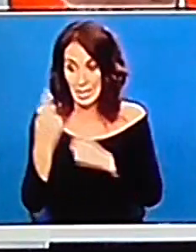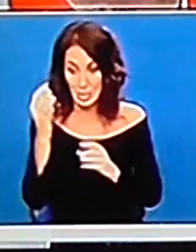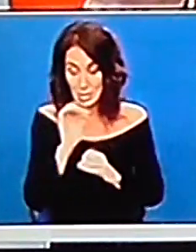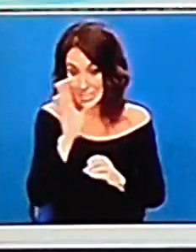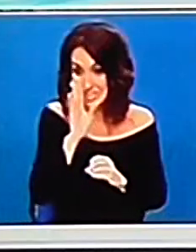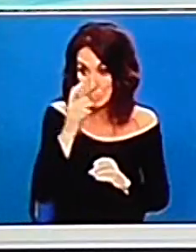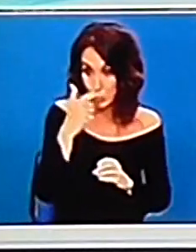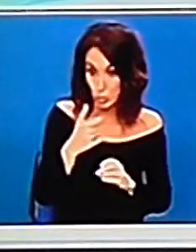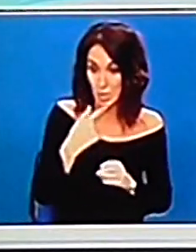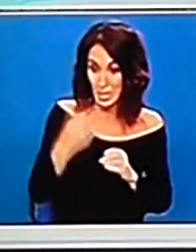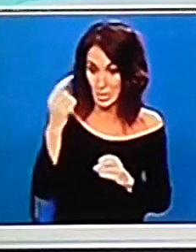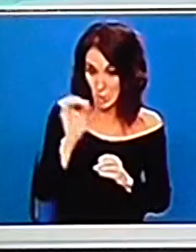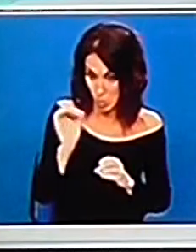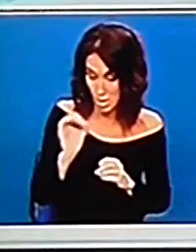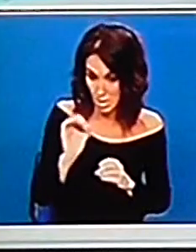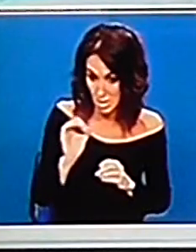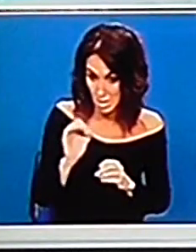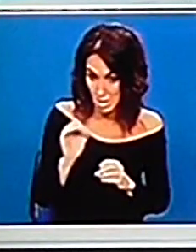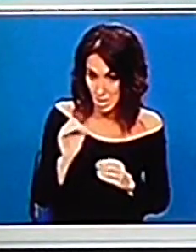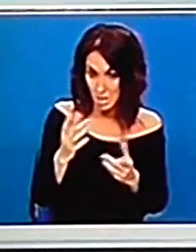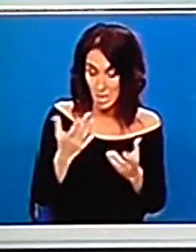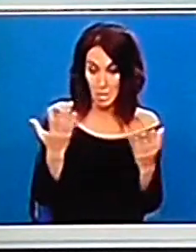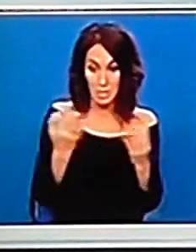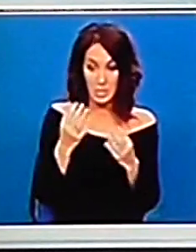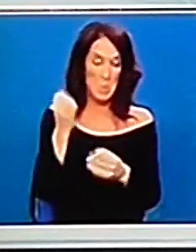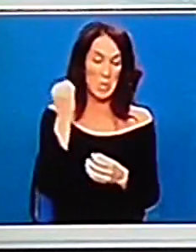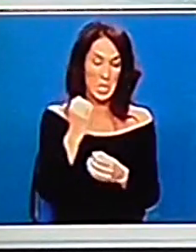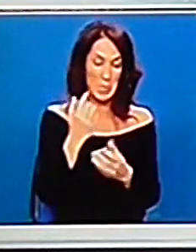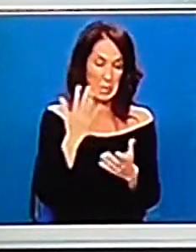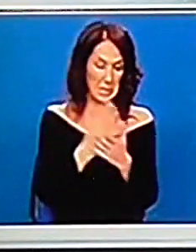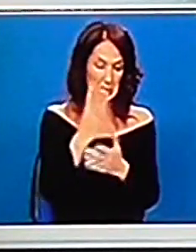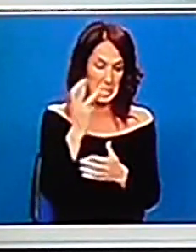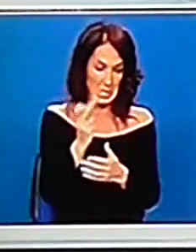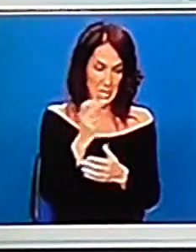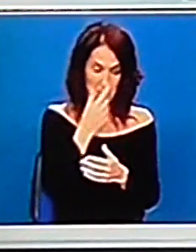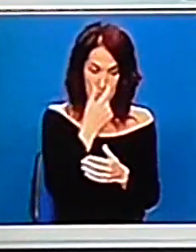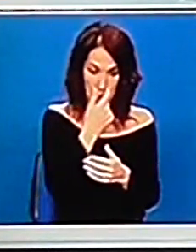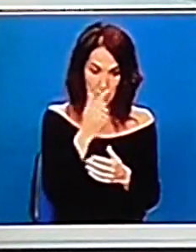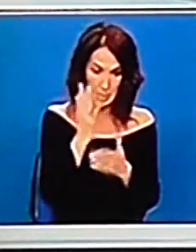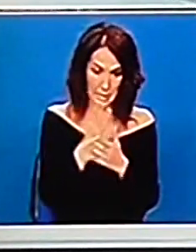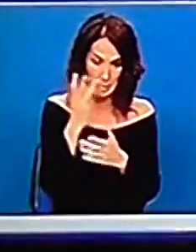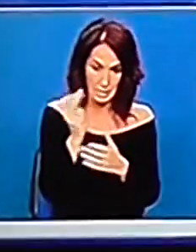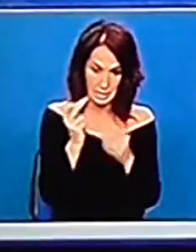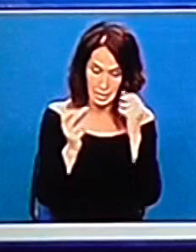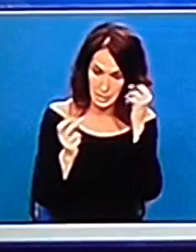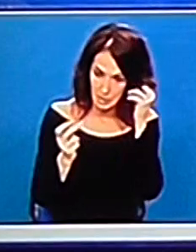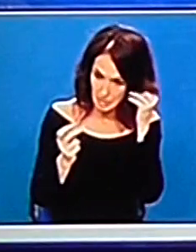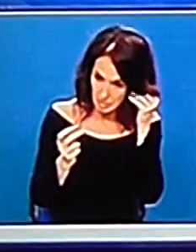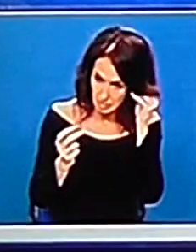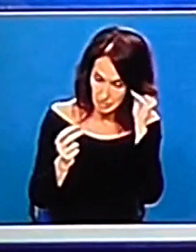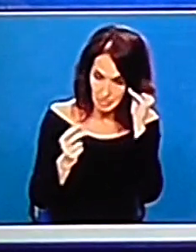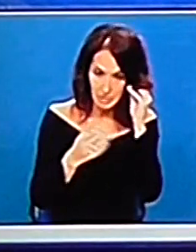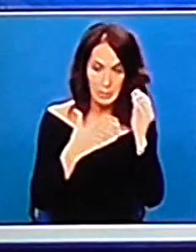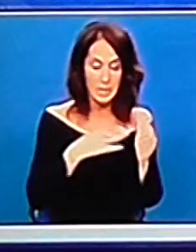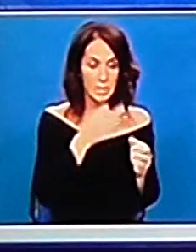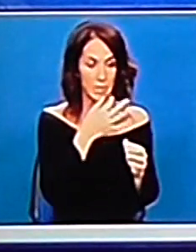se as pessoas não se cansarem normalmente temos aqui para crianças até 3 anos a 1970 só que tem uma coisa